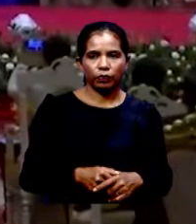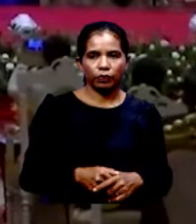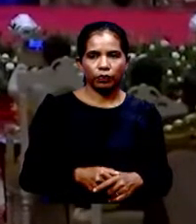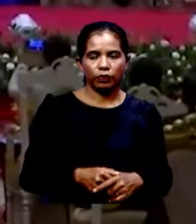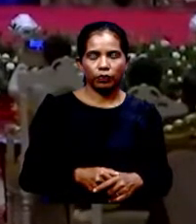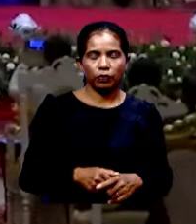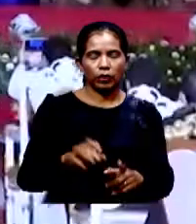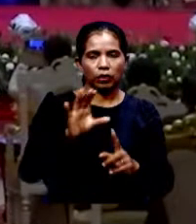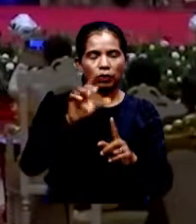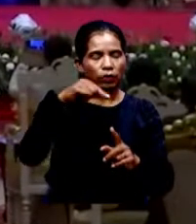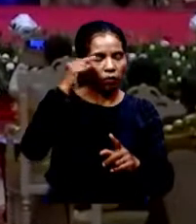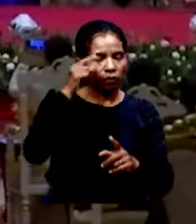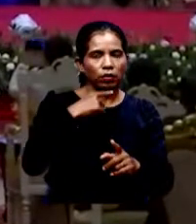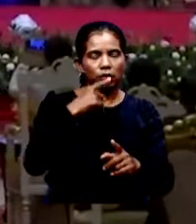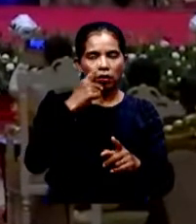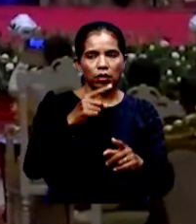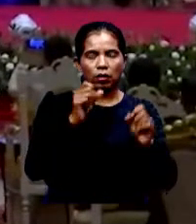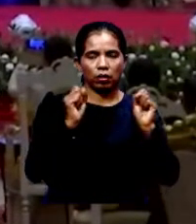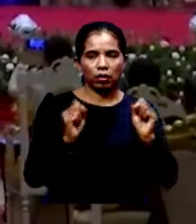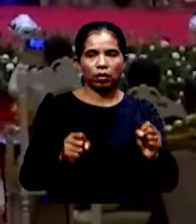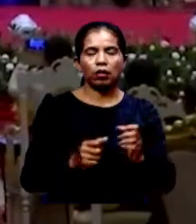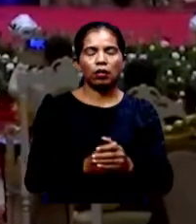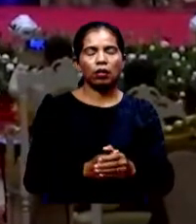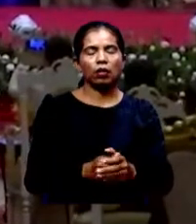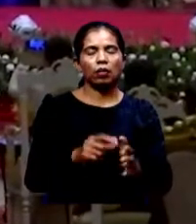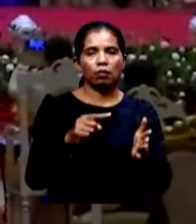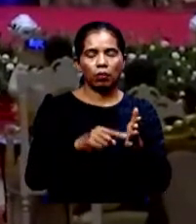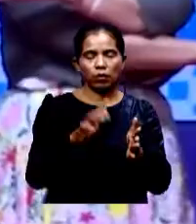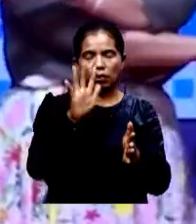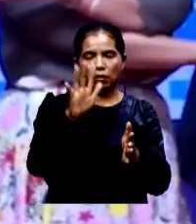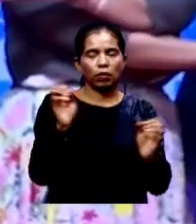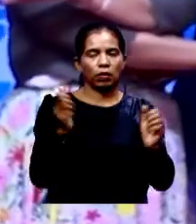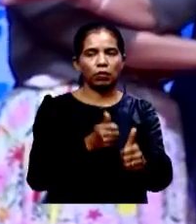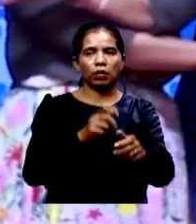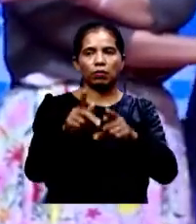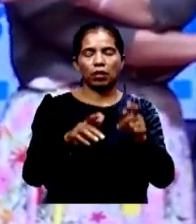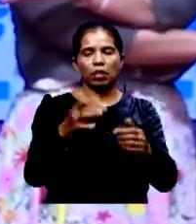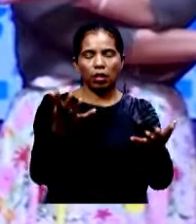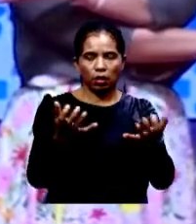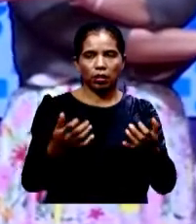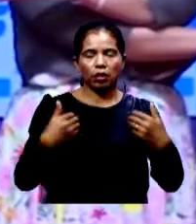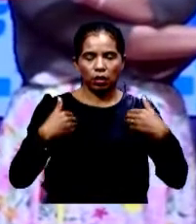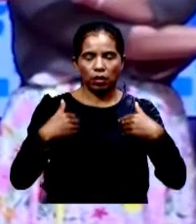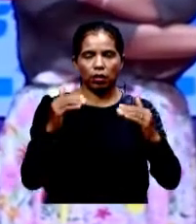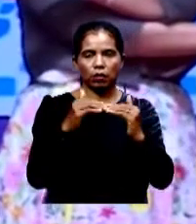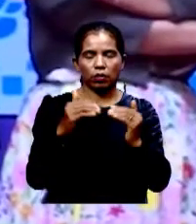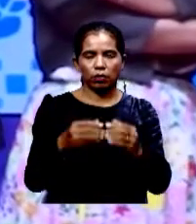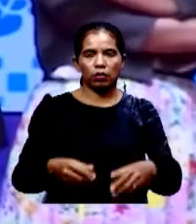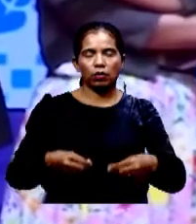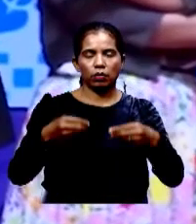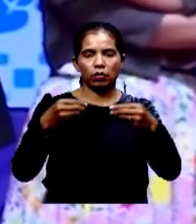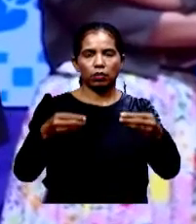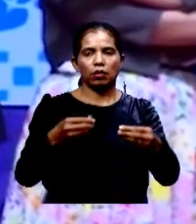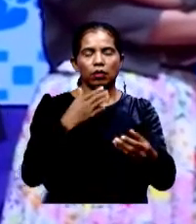Se o governo na atuta provisório consensus ponto lima latur ema na hakara e a ONU Congresso Balun inclui fornece